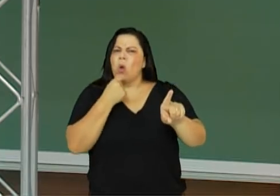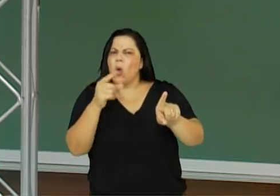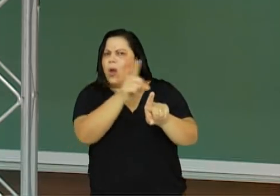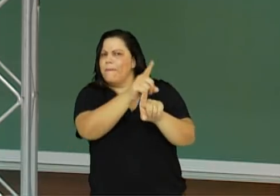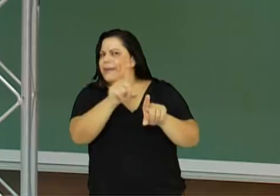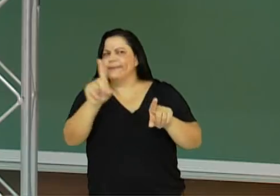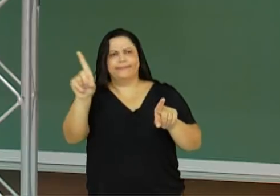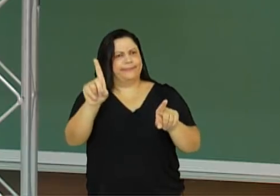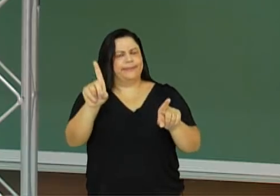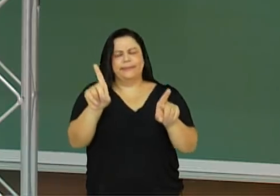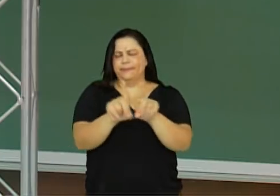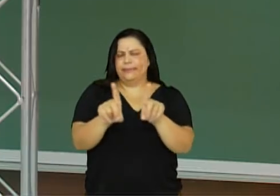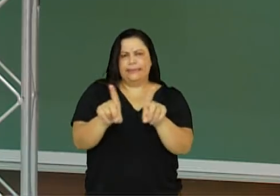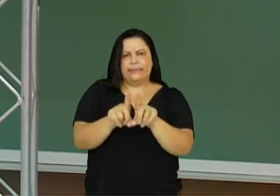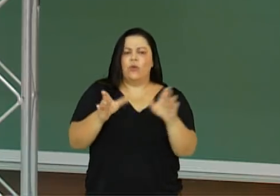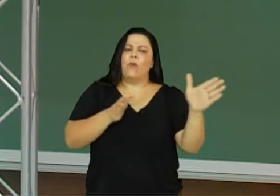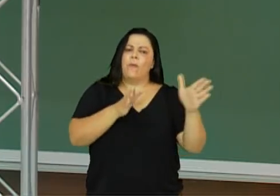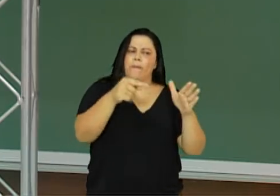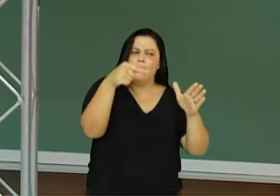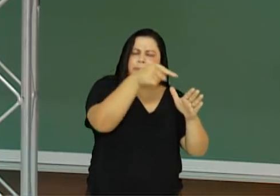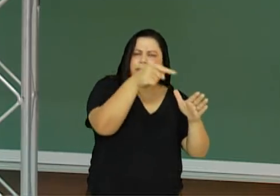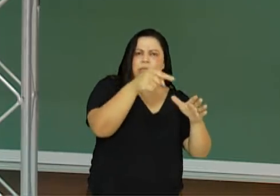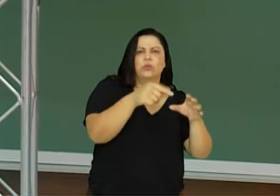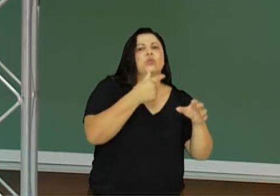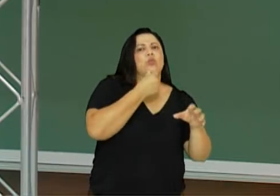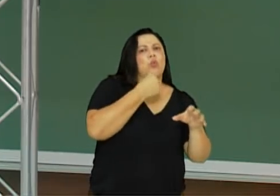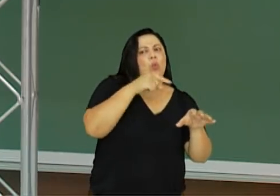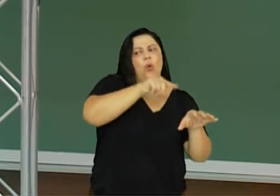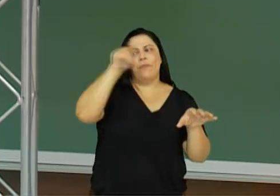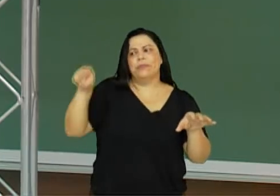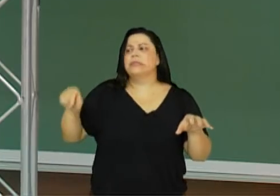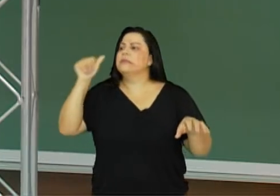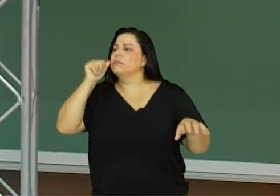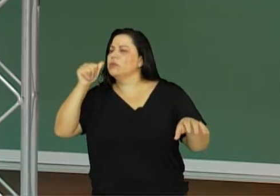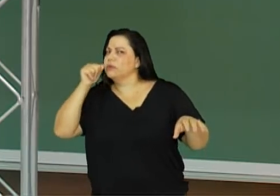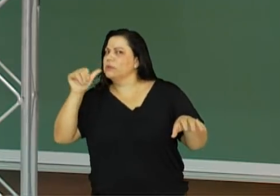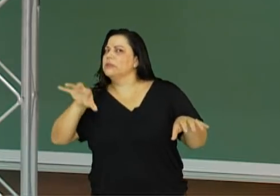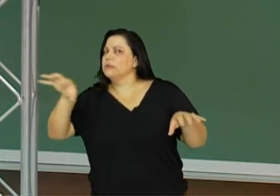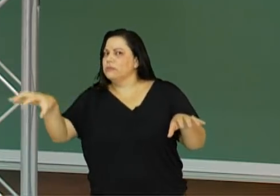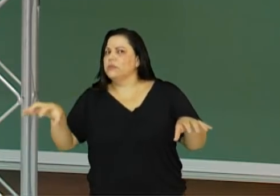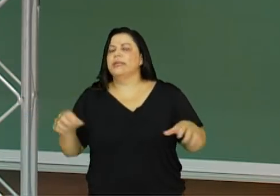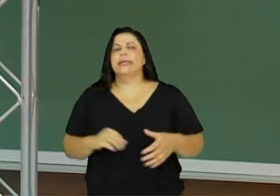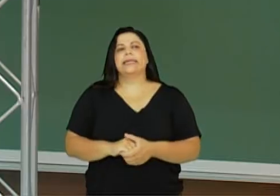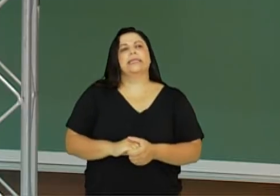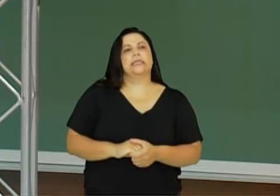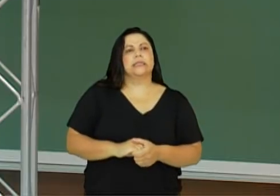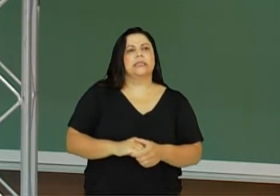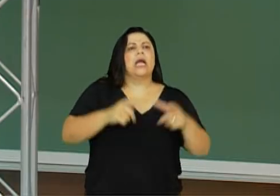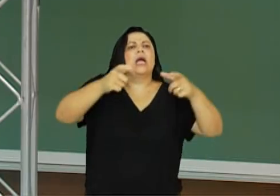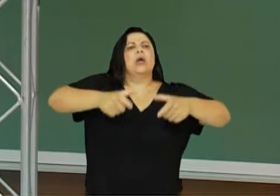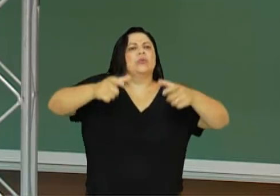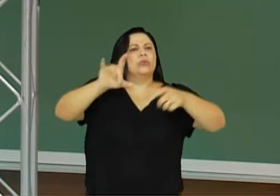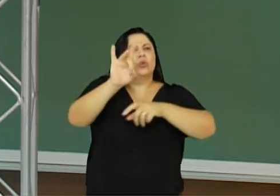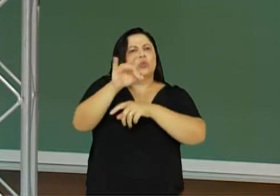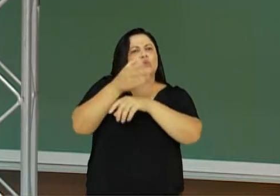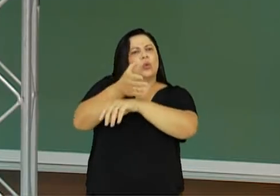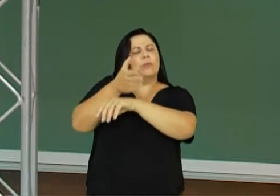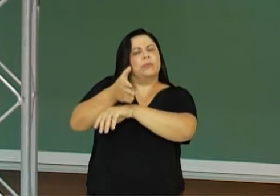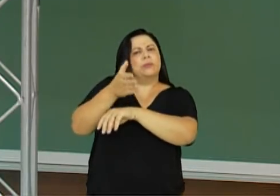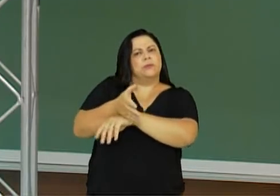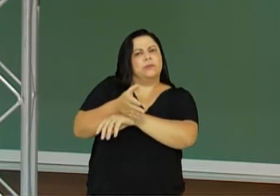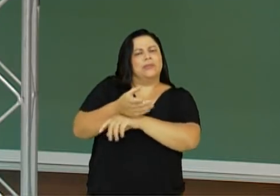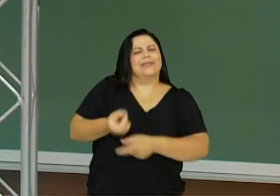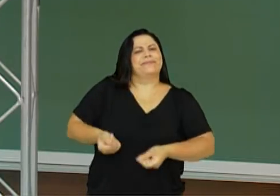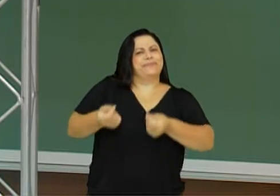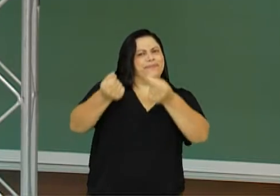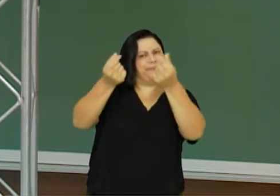A gente viu que um período era destinado aos homens, um período era destinado às mulheres. Era um espaço somente frequentado pela elite?